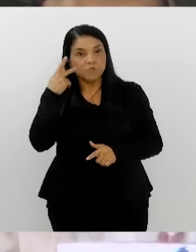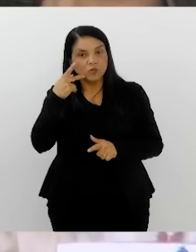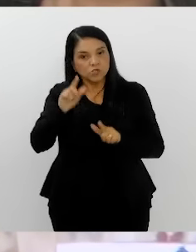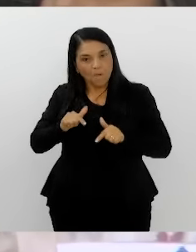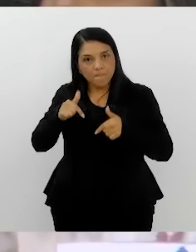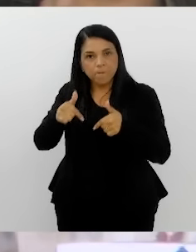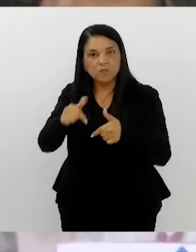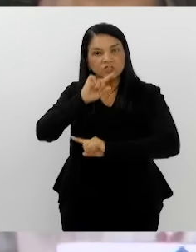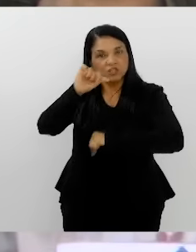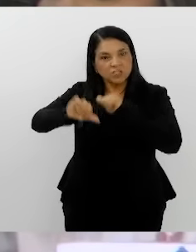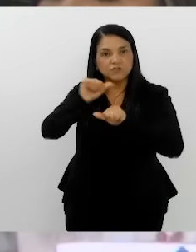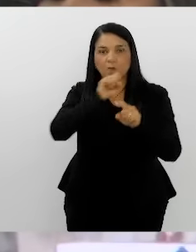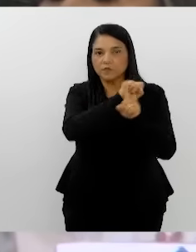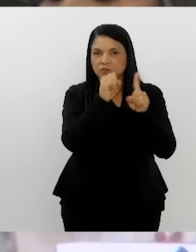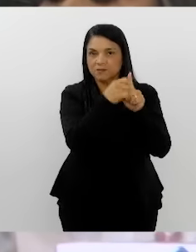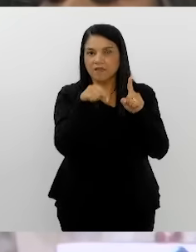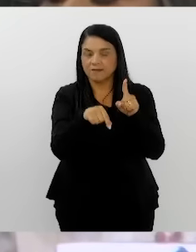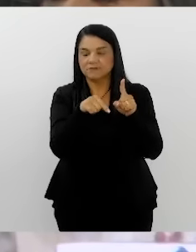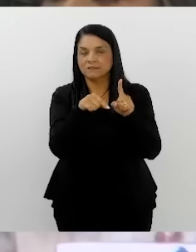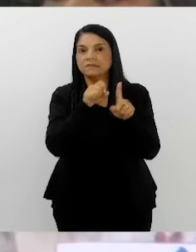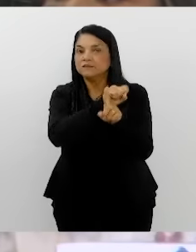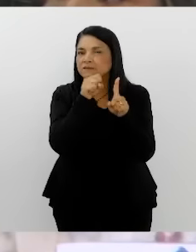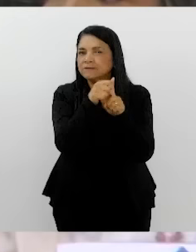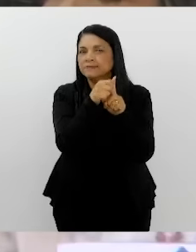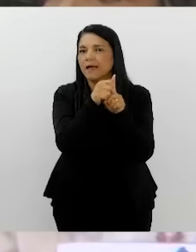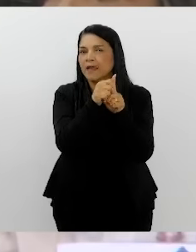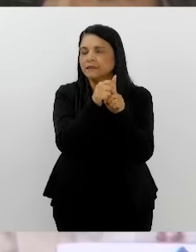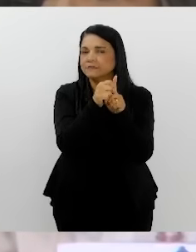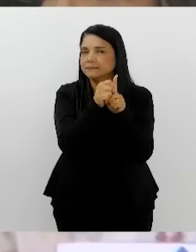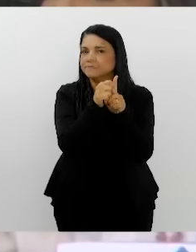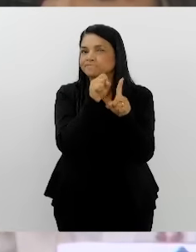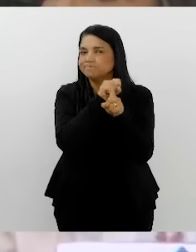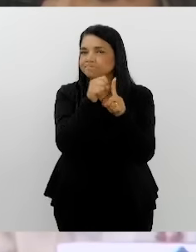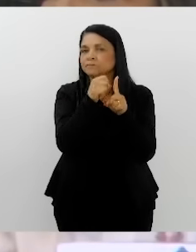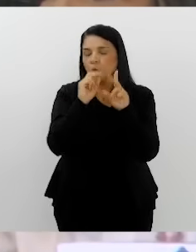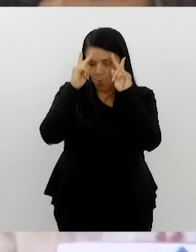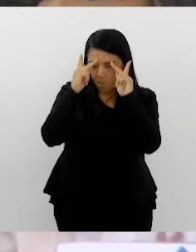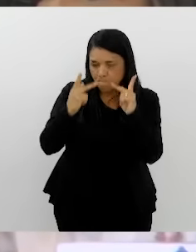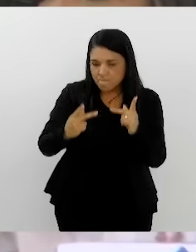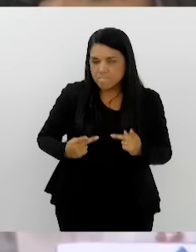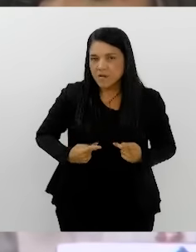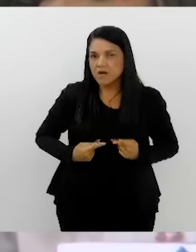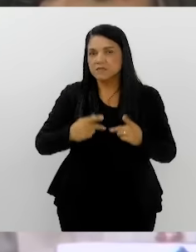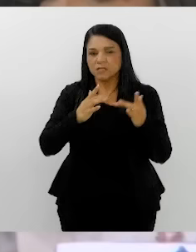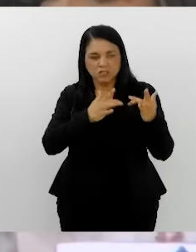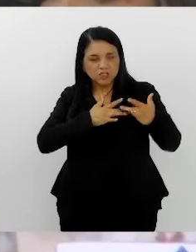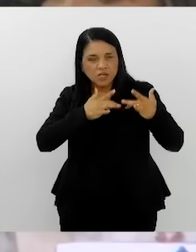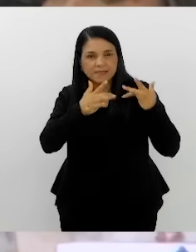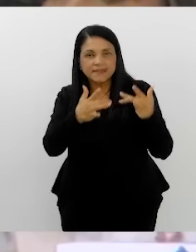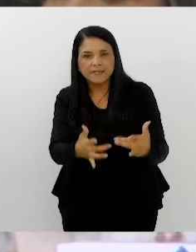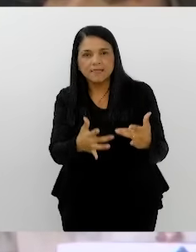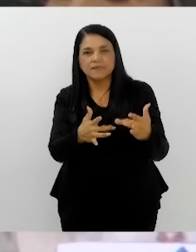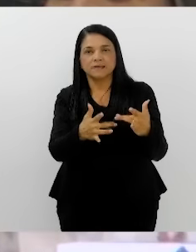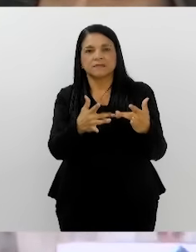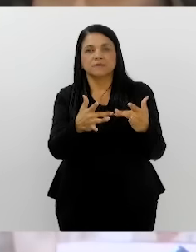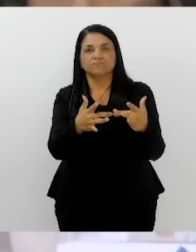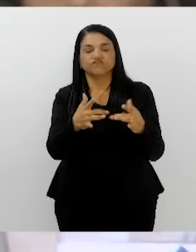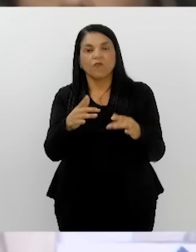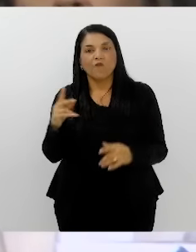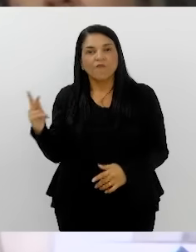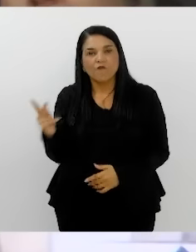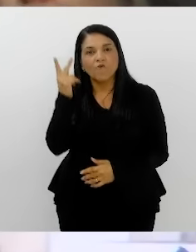quisermos uma sociedade que ela seja profunda, que ela seja humana, que ela seja solidária, que ela seja pregada nos valores do Evangelho,